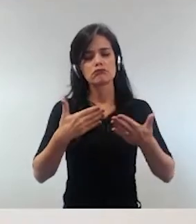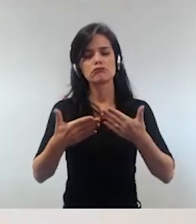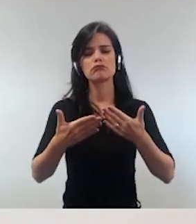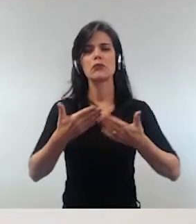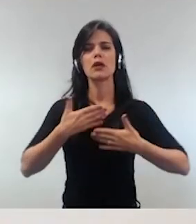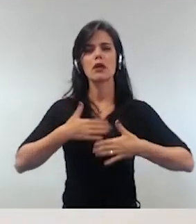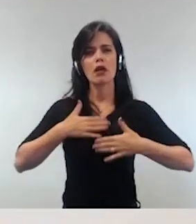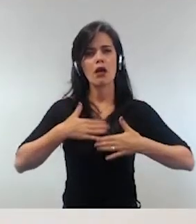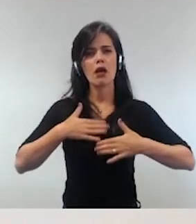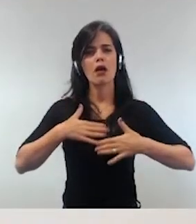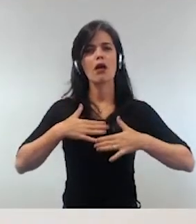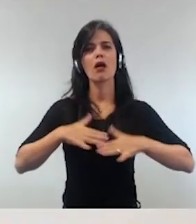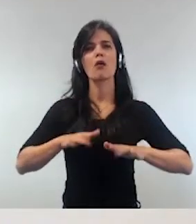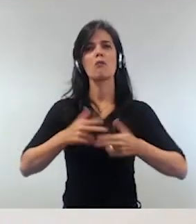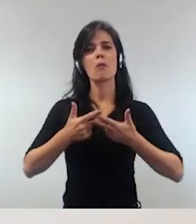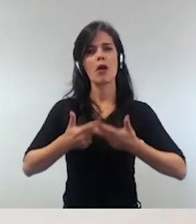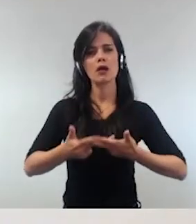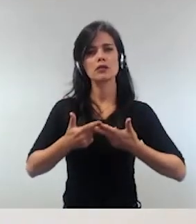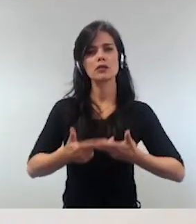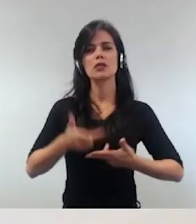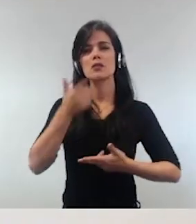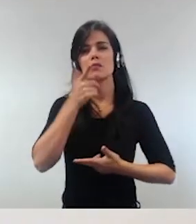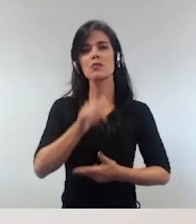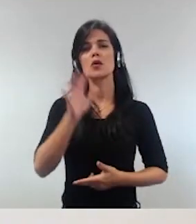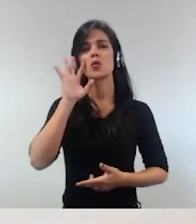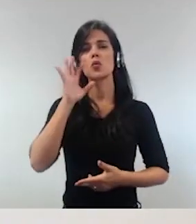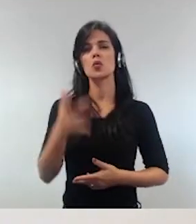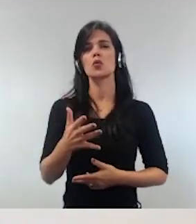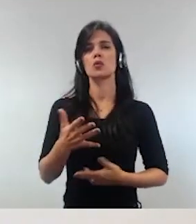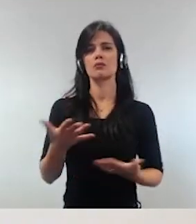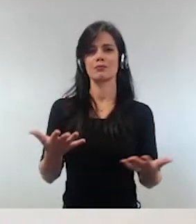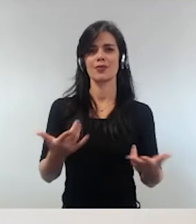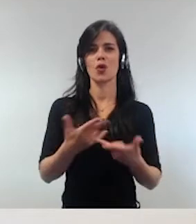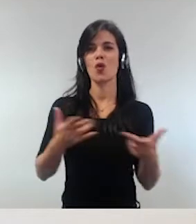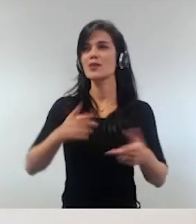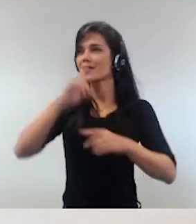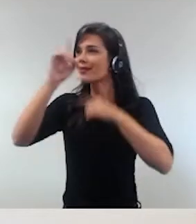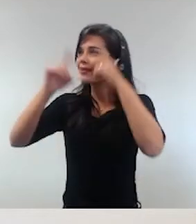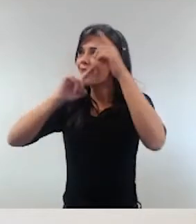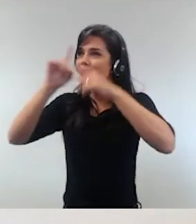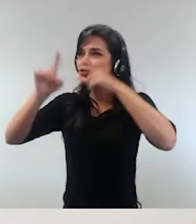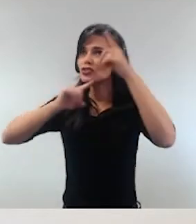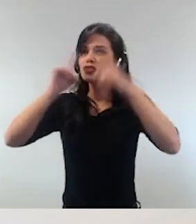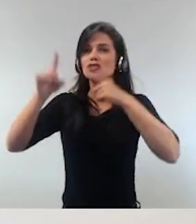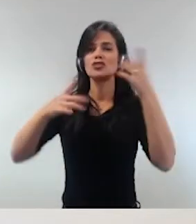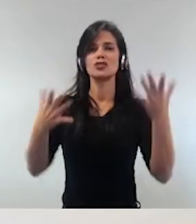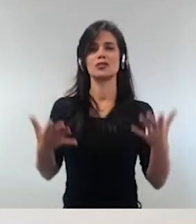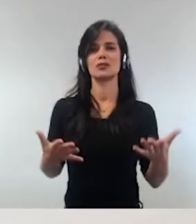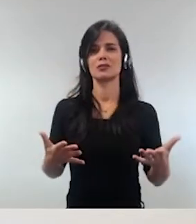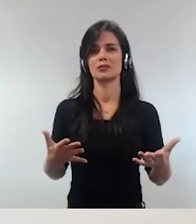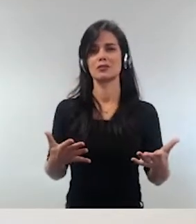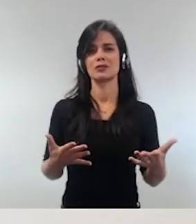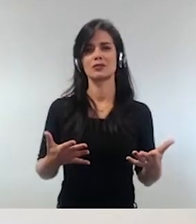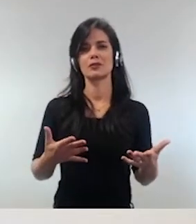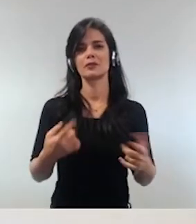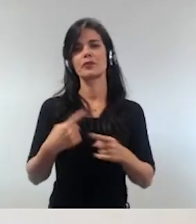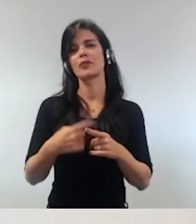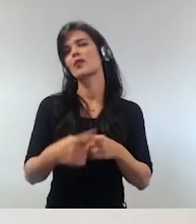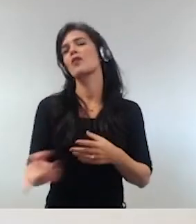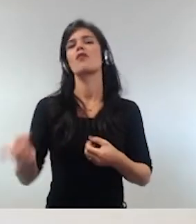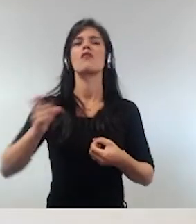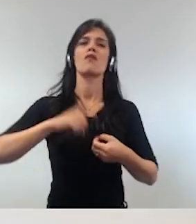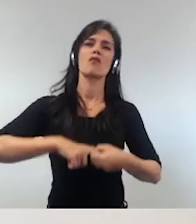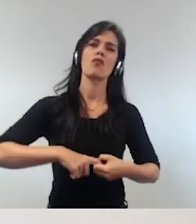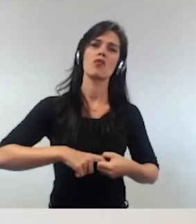nesse ponto para buscar medidas fora da caixa, medidas criativas. Mesmo porque, voltando ao ponto